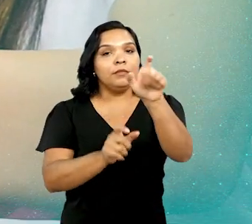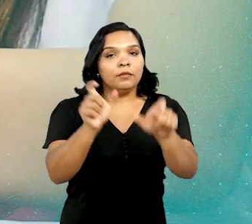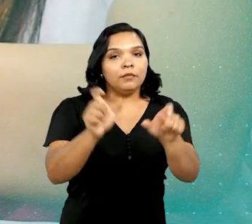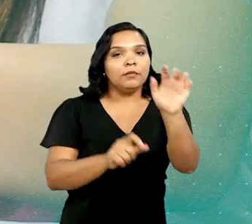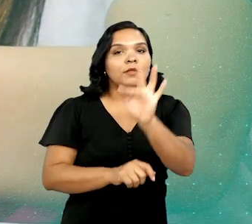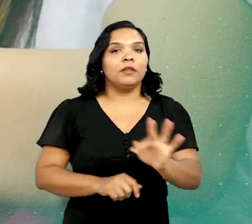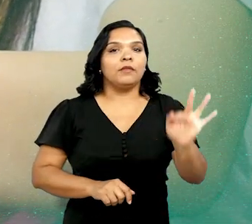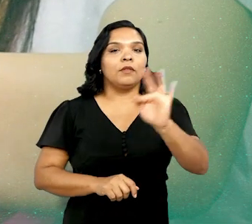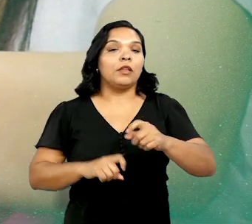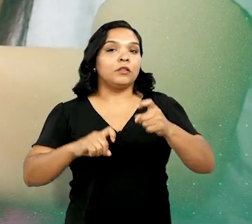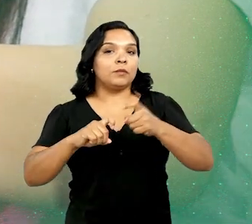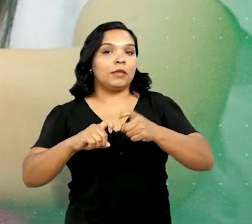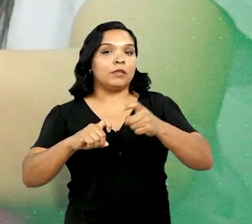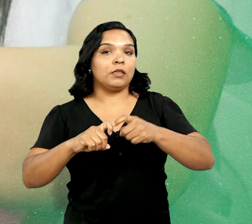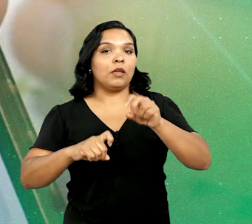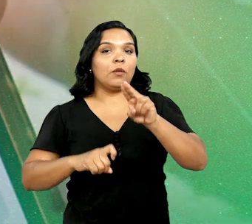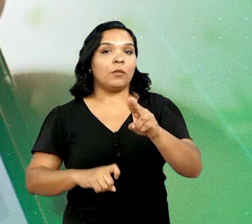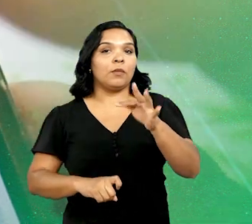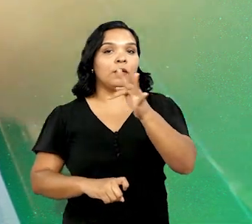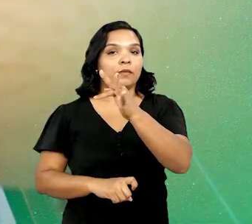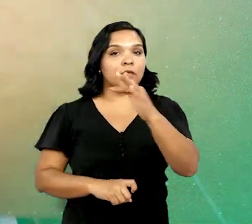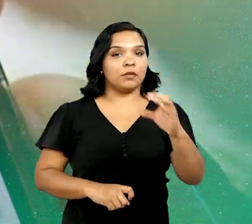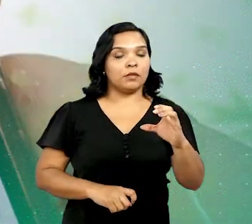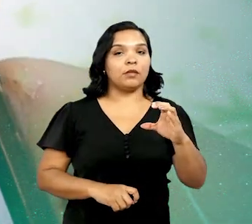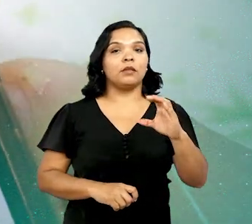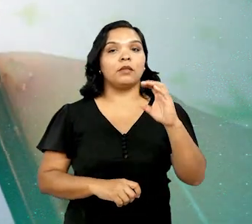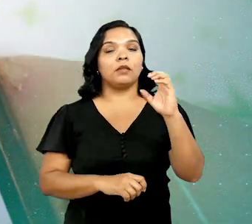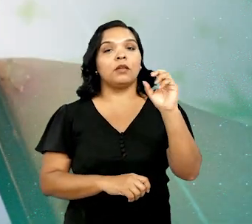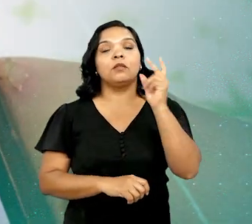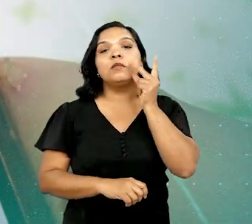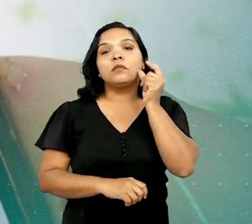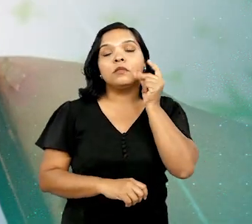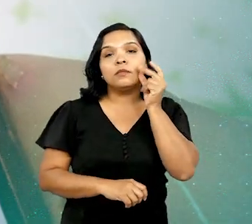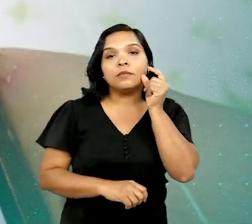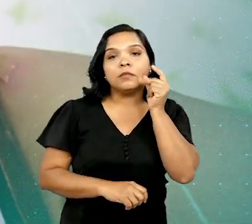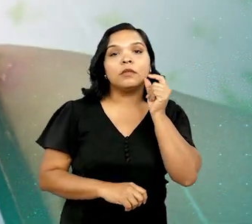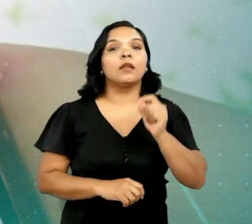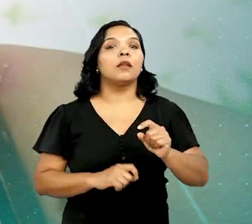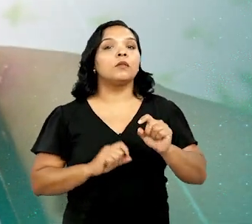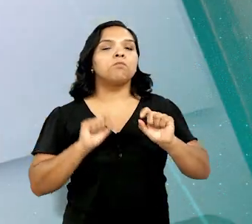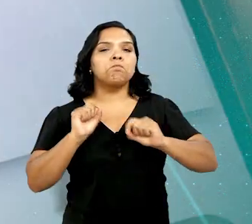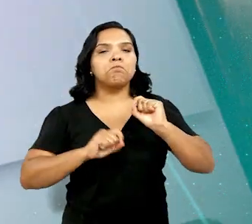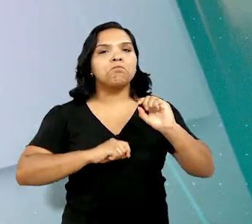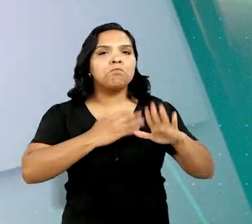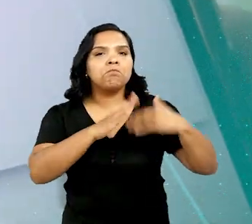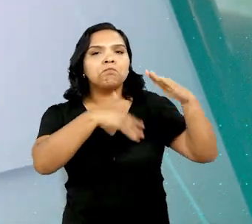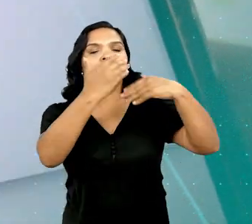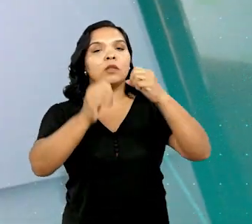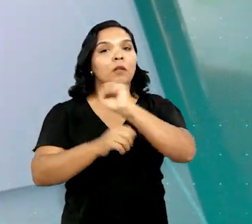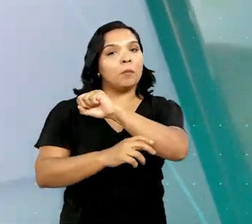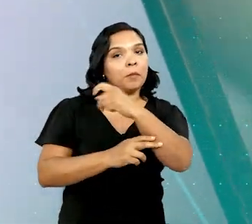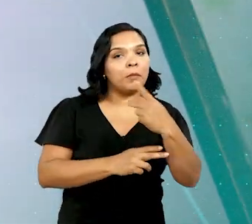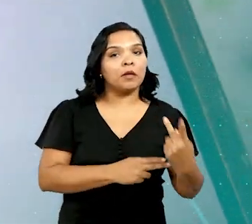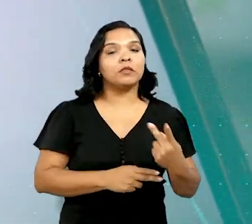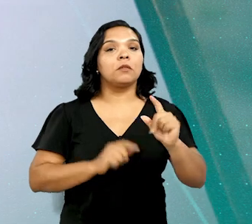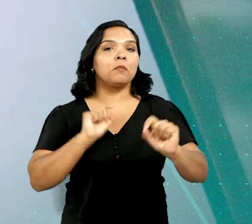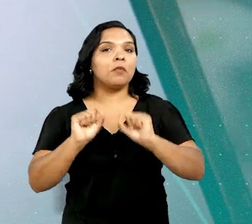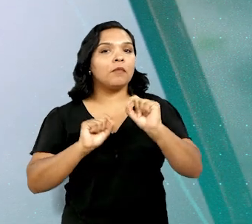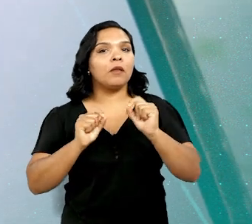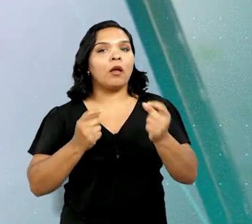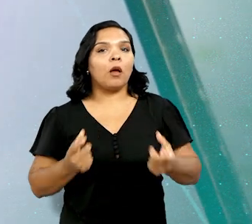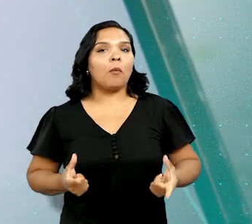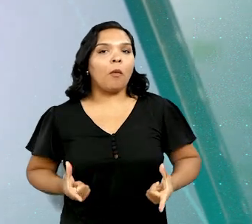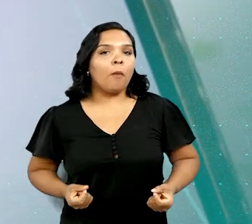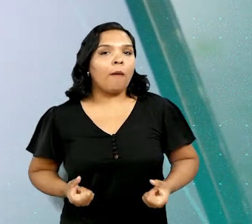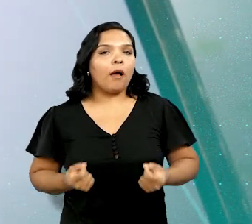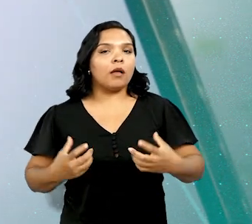Pesquisadores da Faculdade de Medicina da Universidade Federal do Ceará, campus de Fortaleza, estão desenvolvendo um aplicativo para detectar